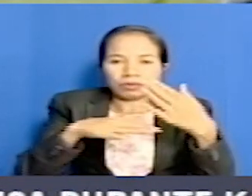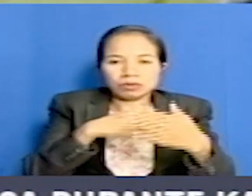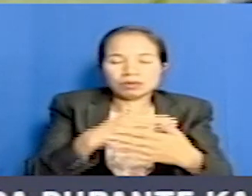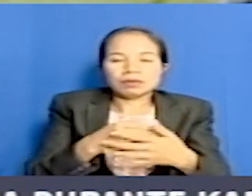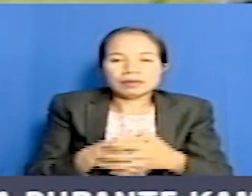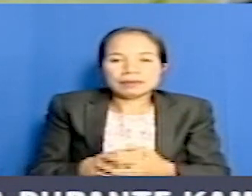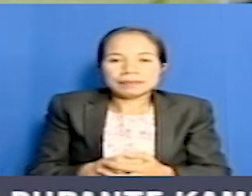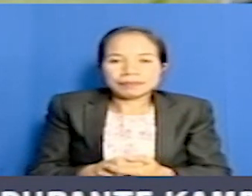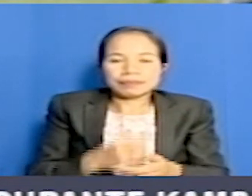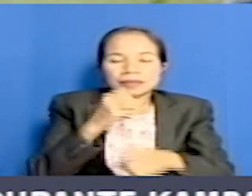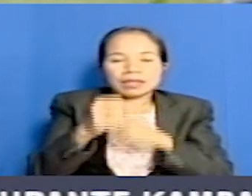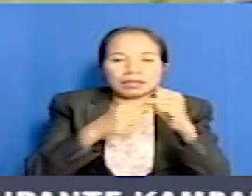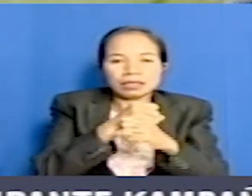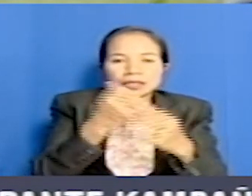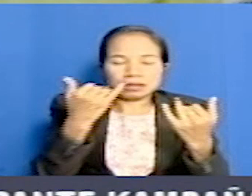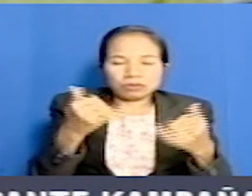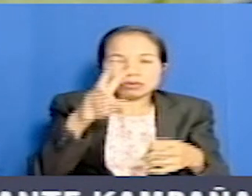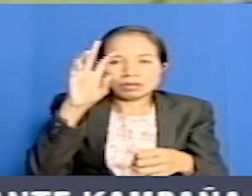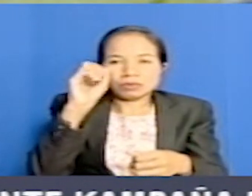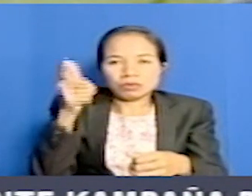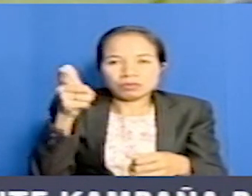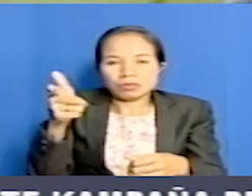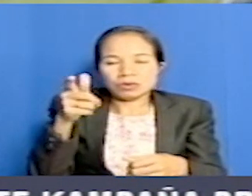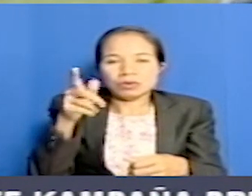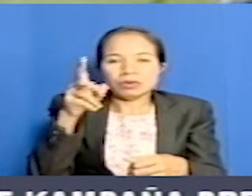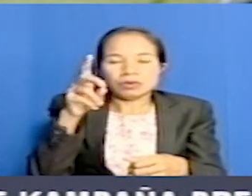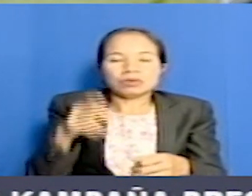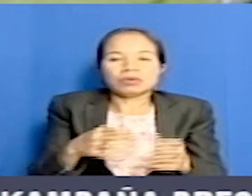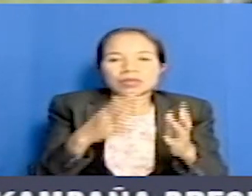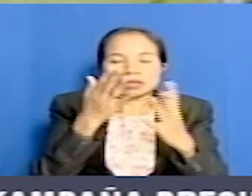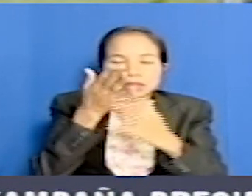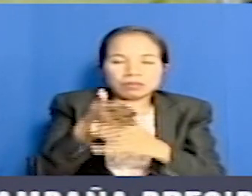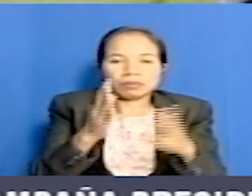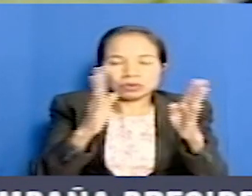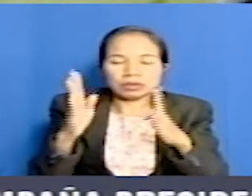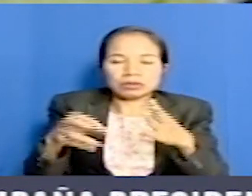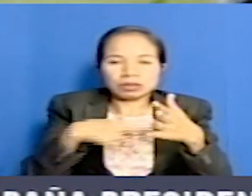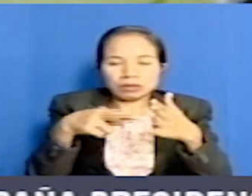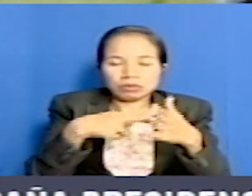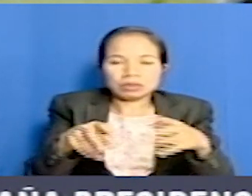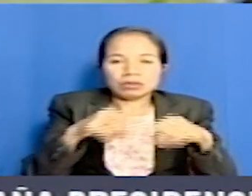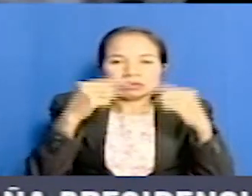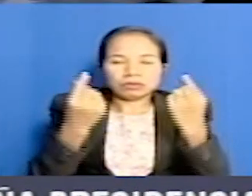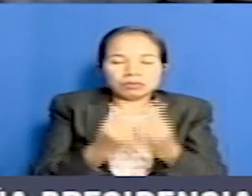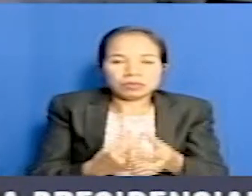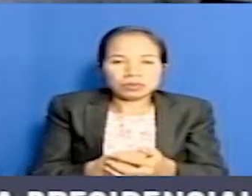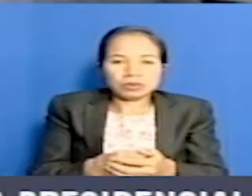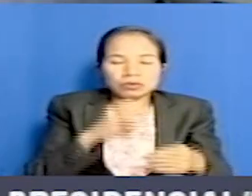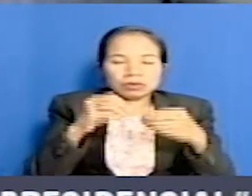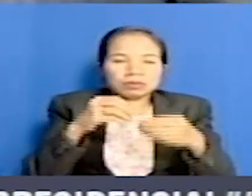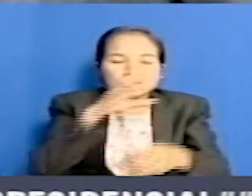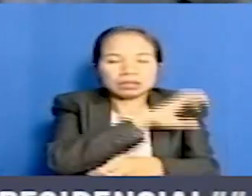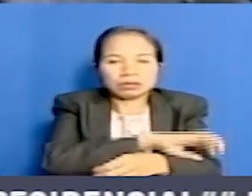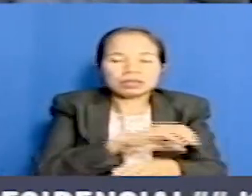e Tinan e Daniel, 2020, estamos no processo sua regulação da atividade da Organização Arte Marciais Sira. Com a segurança